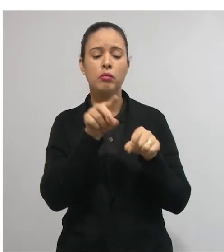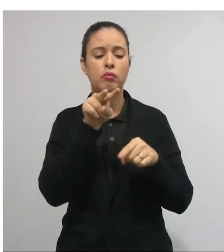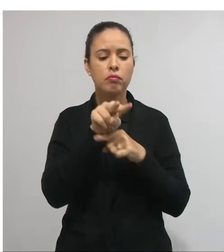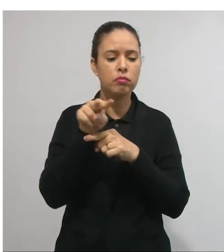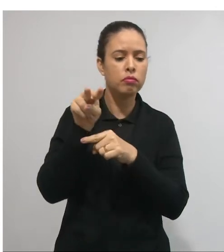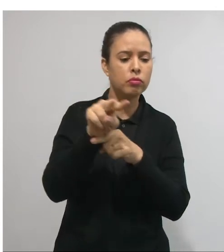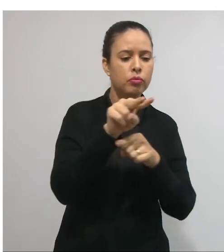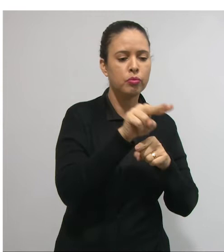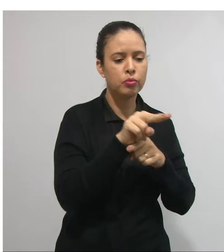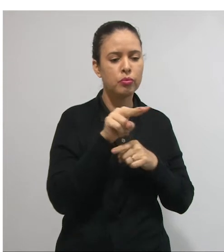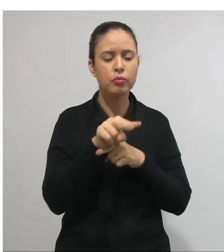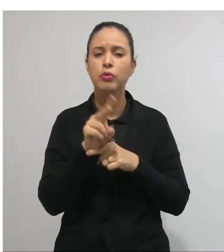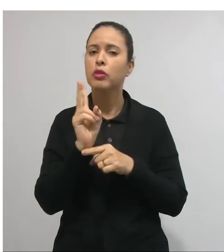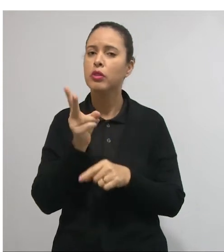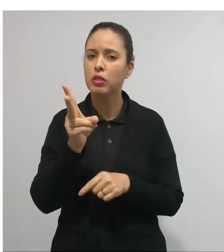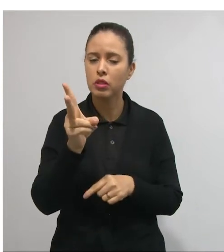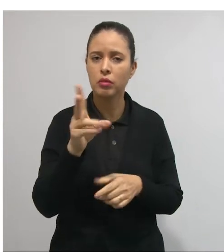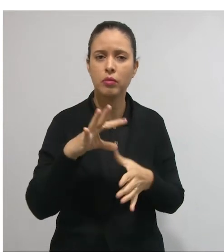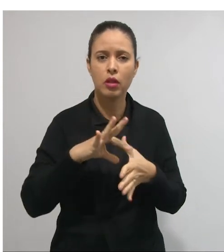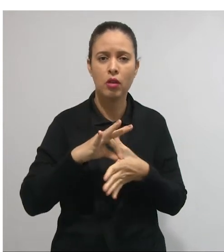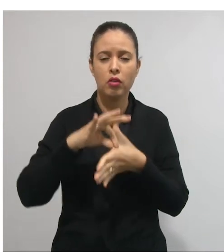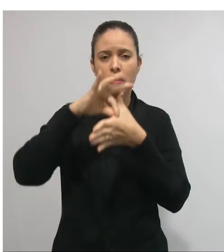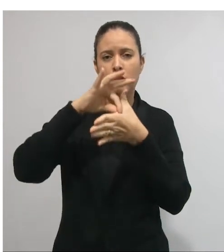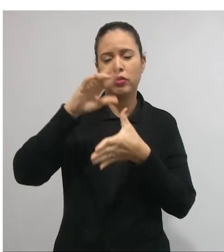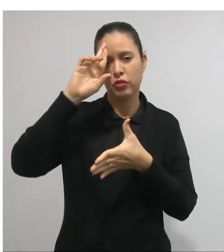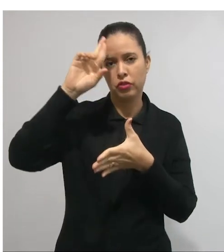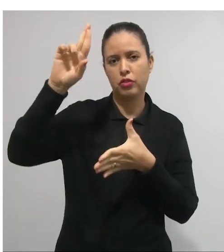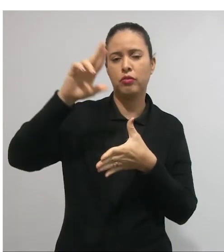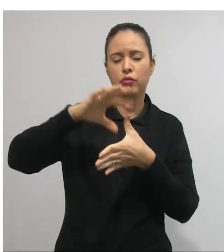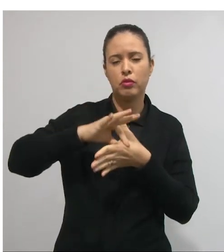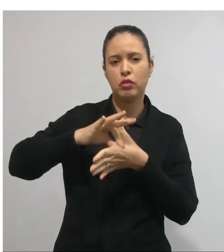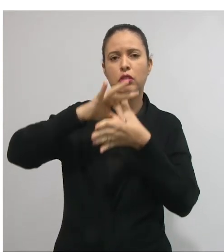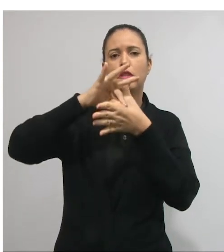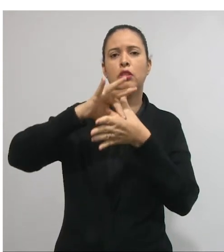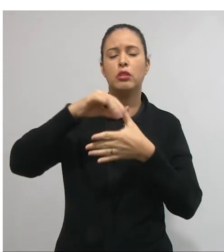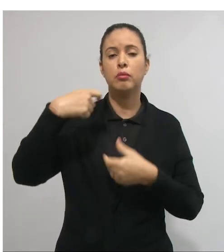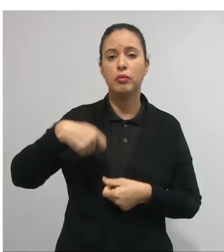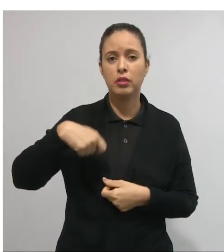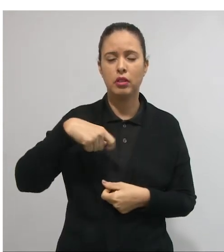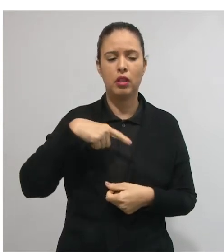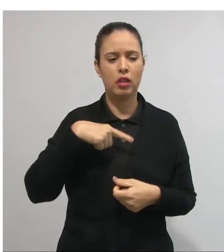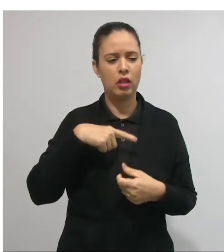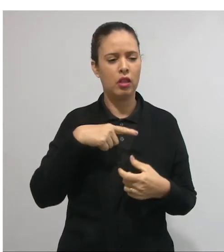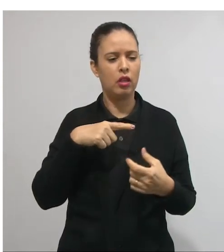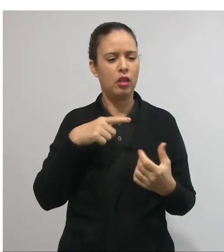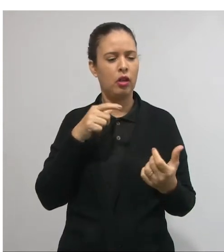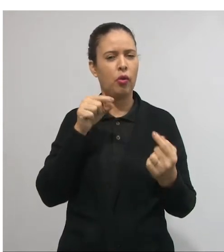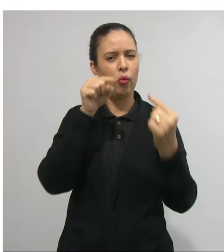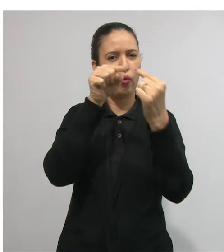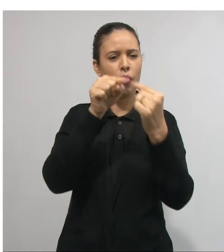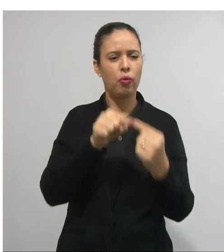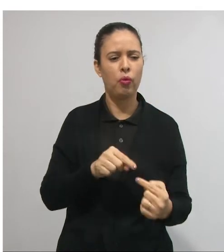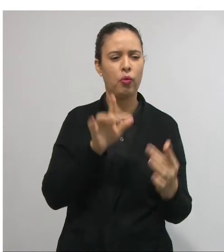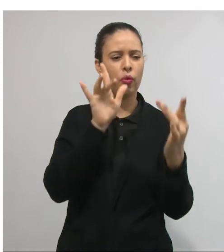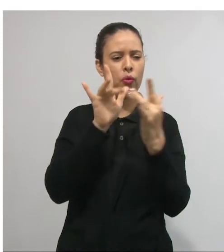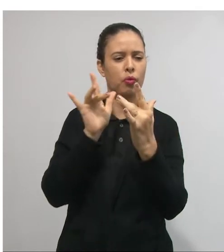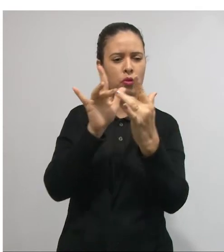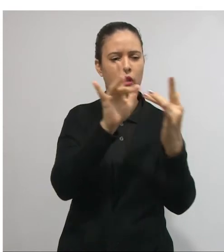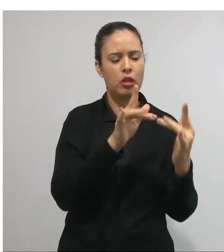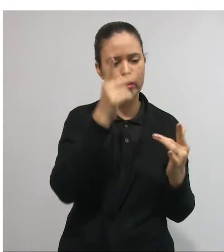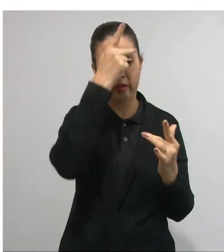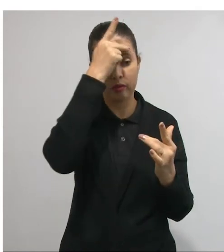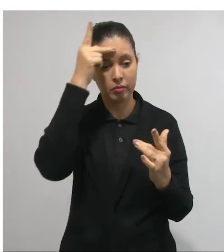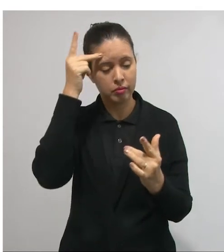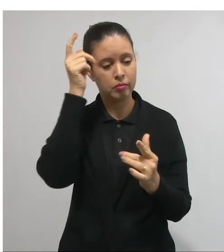das ações. Os líderes devem estabelecer uma conexão muito clara entre o desempenho das